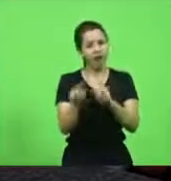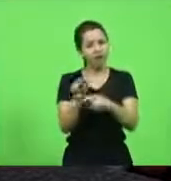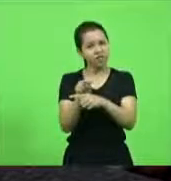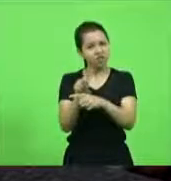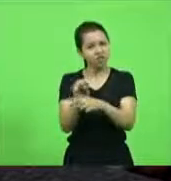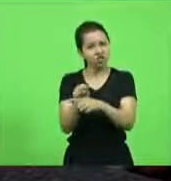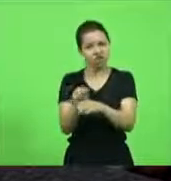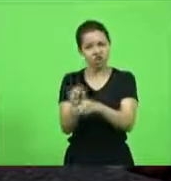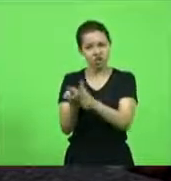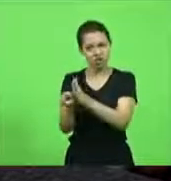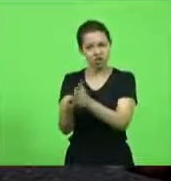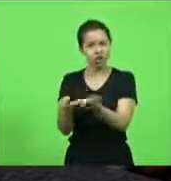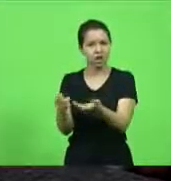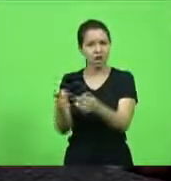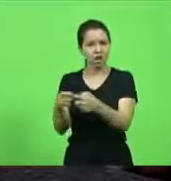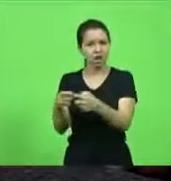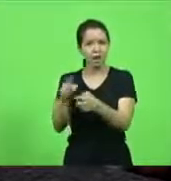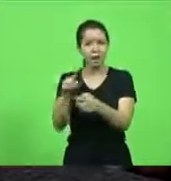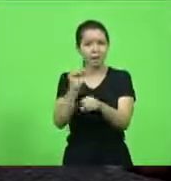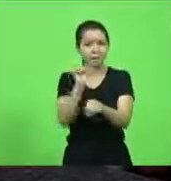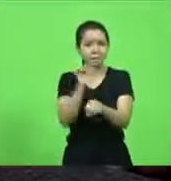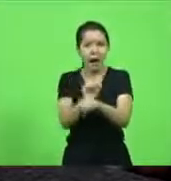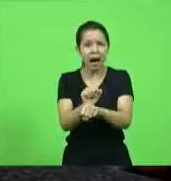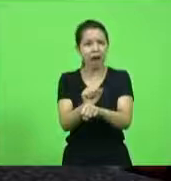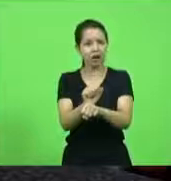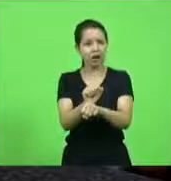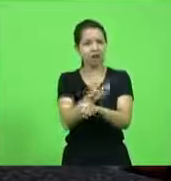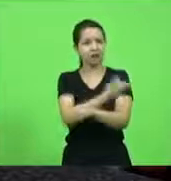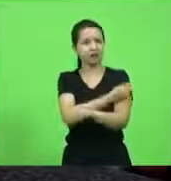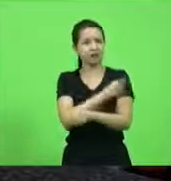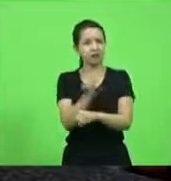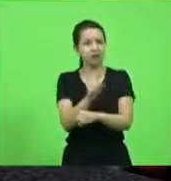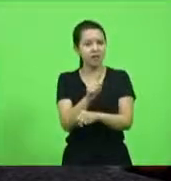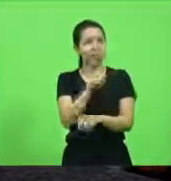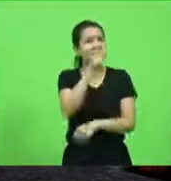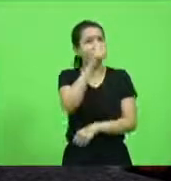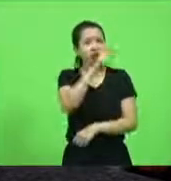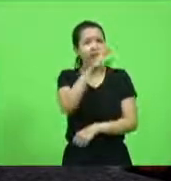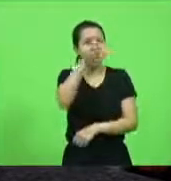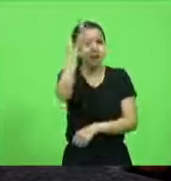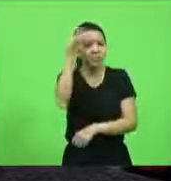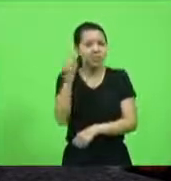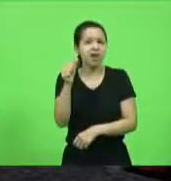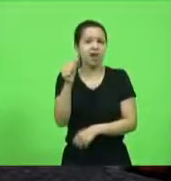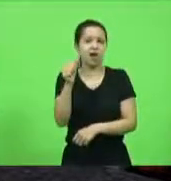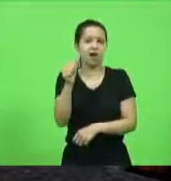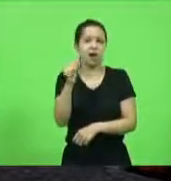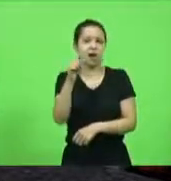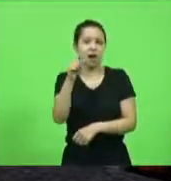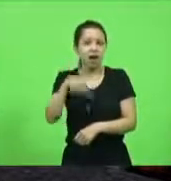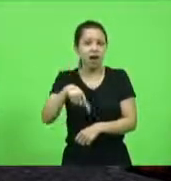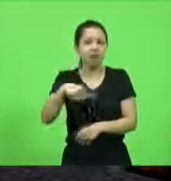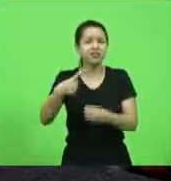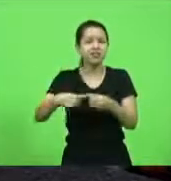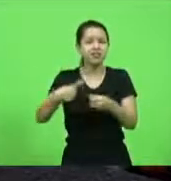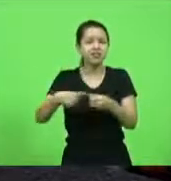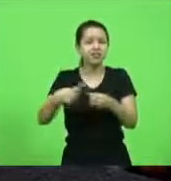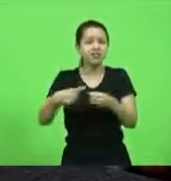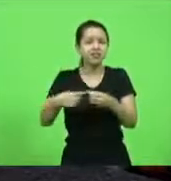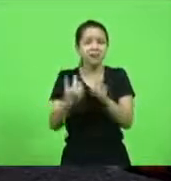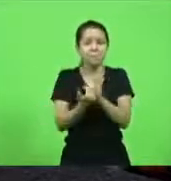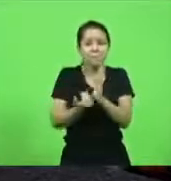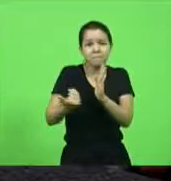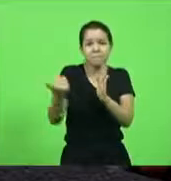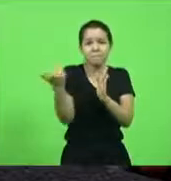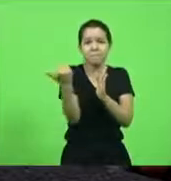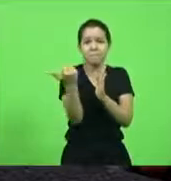vacina para o povo inteiro. Inclusive, aconteceu no Manaus, em Manaus, que é a cidade onde mais o colapso,